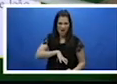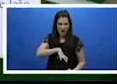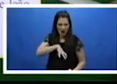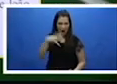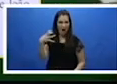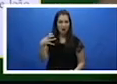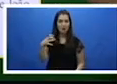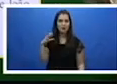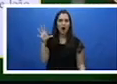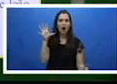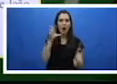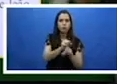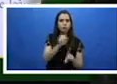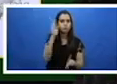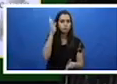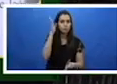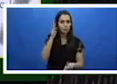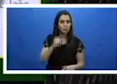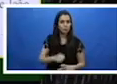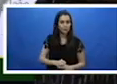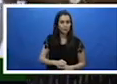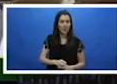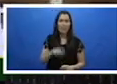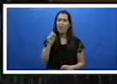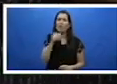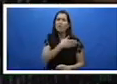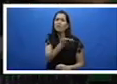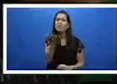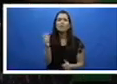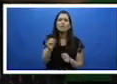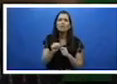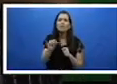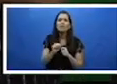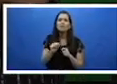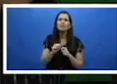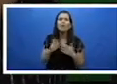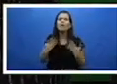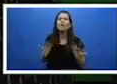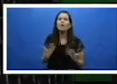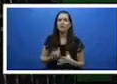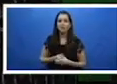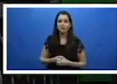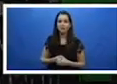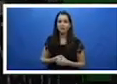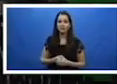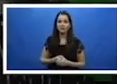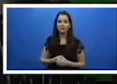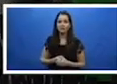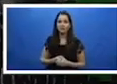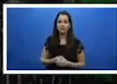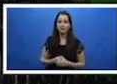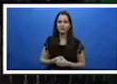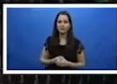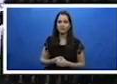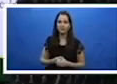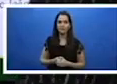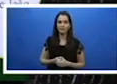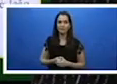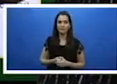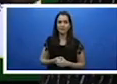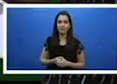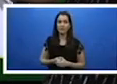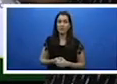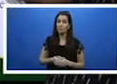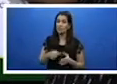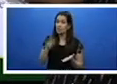devorou o burro. O que vocês vão fazer? Vamos prestar atenção na tarefa. Desse trecho em